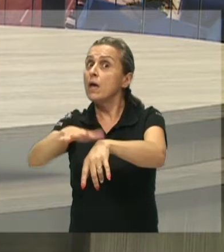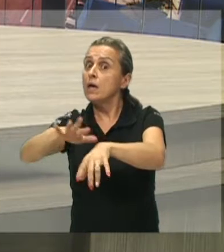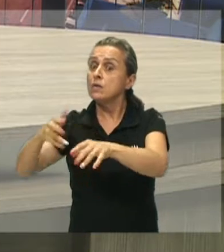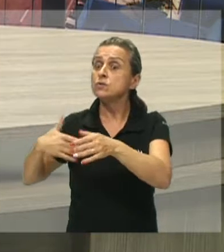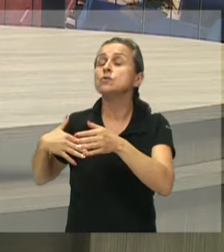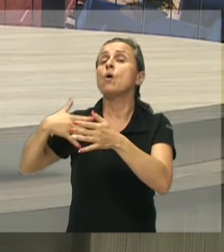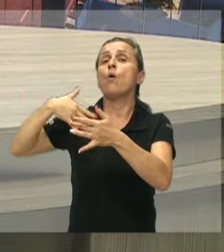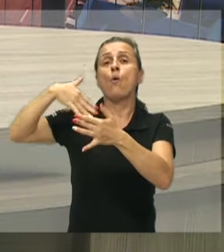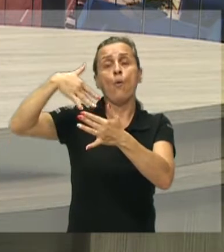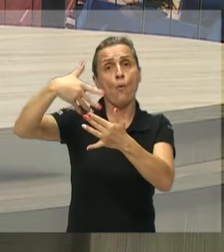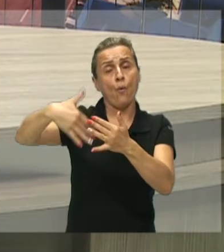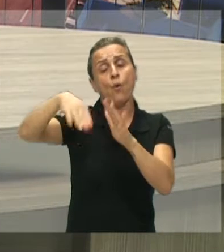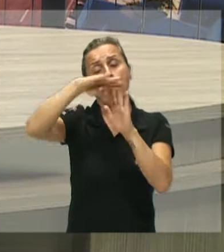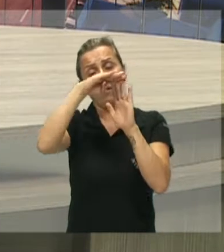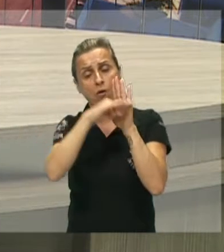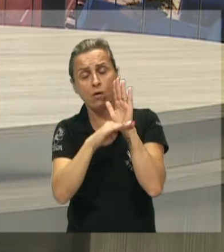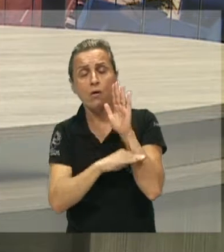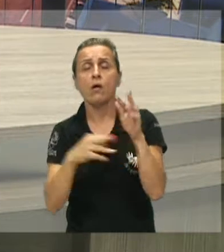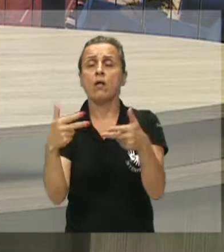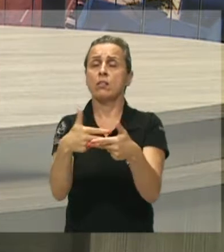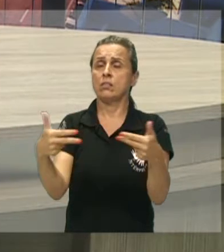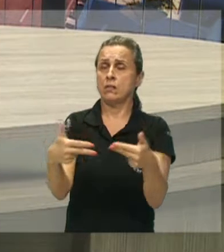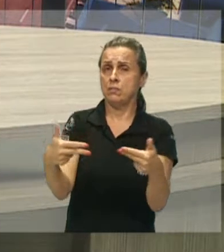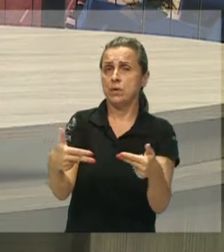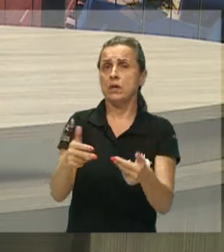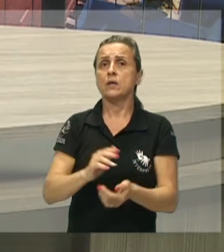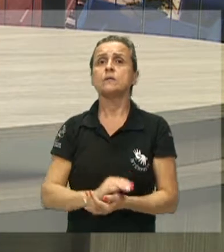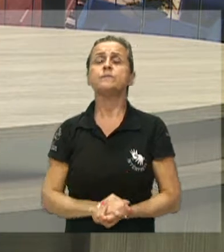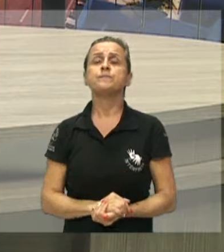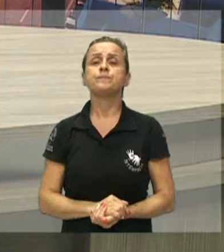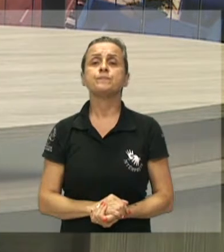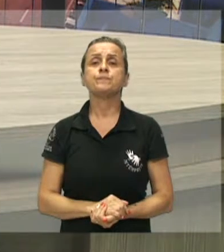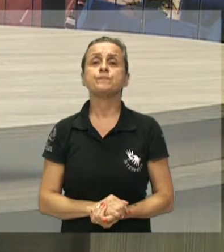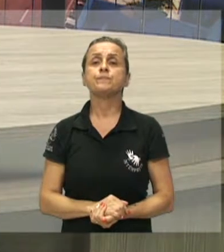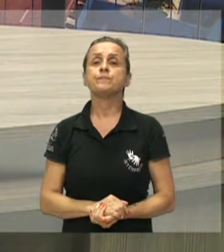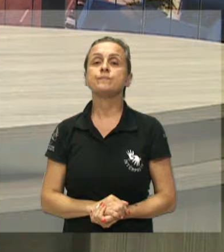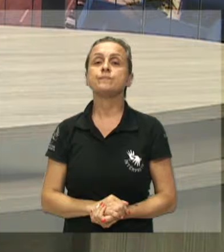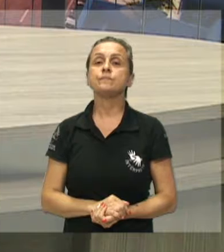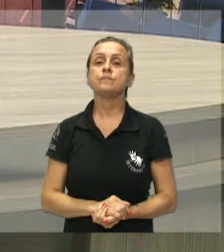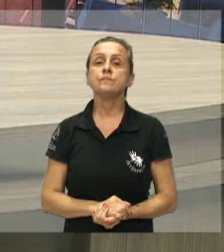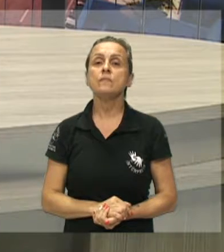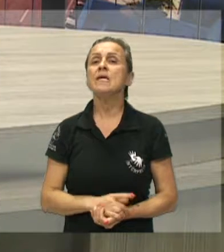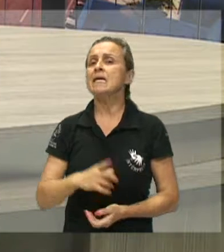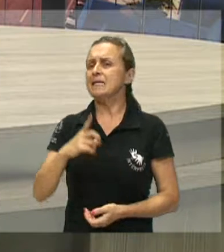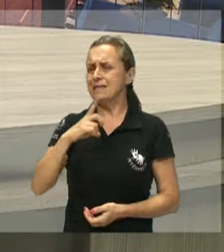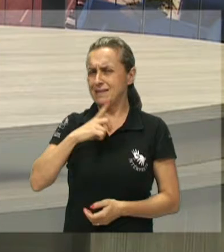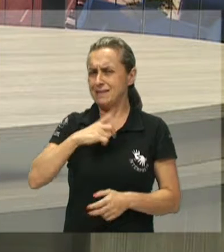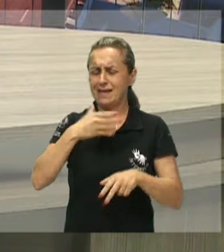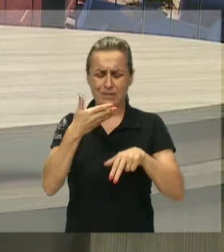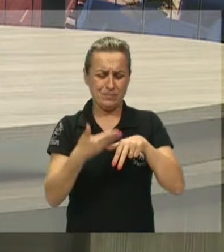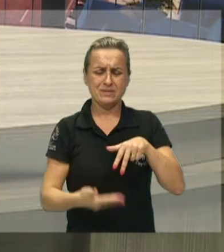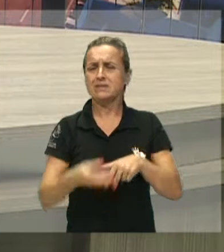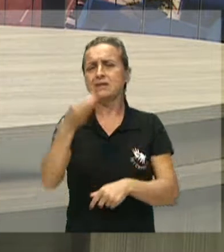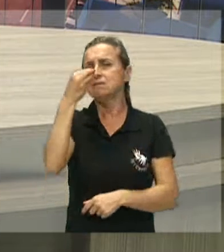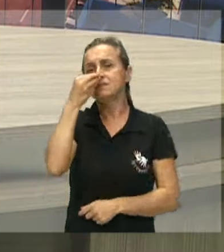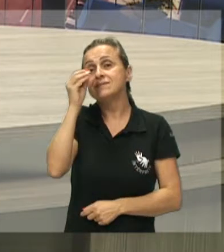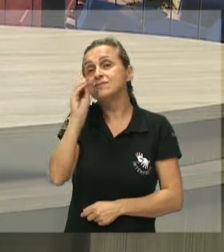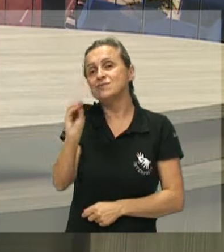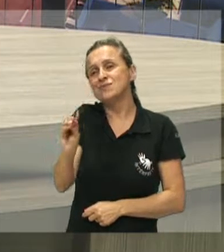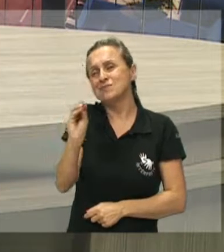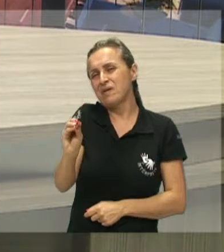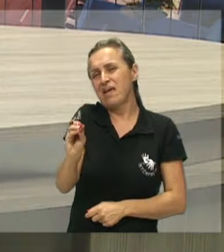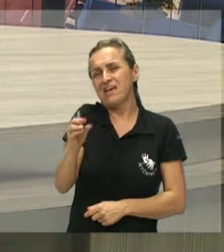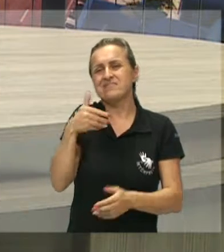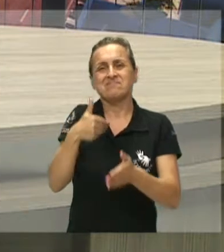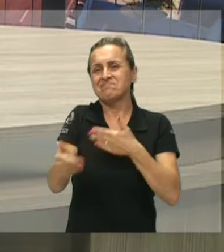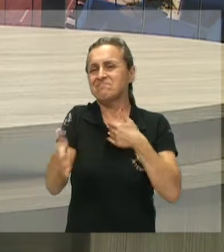outra coisa, algo importante, relevante, frisar, que muitos pacientes desprezam, é o não segmento